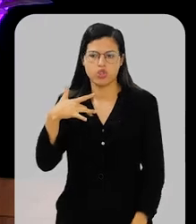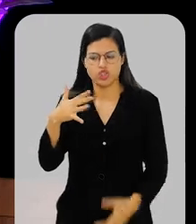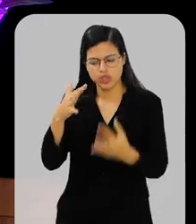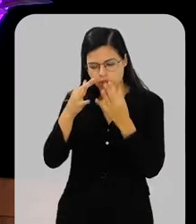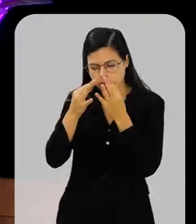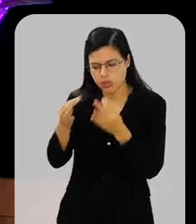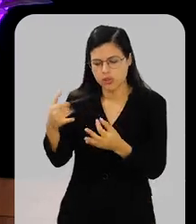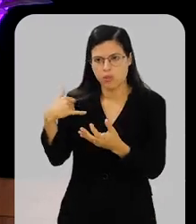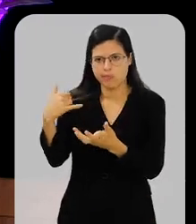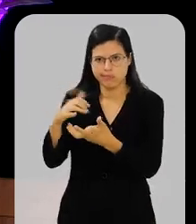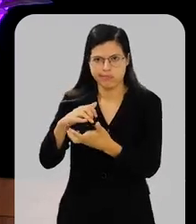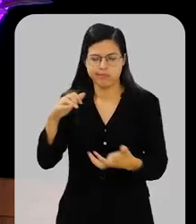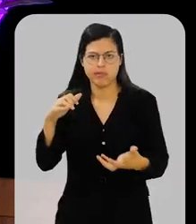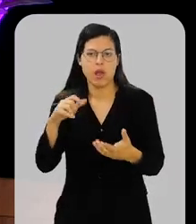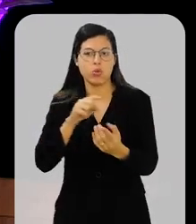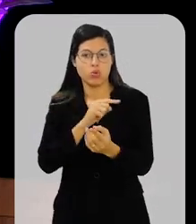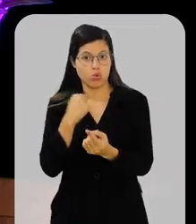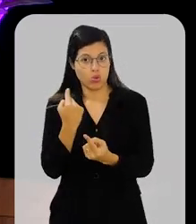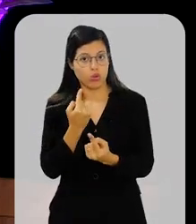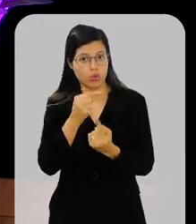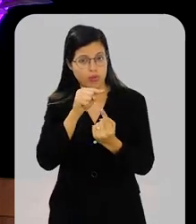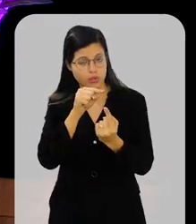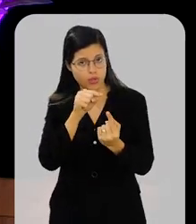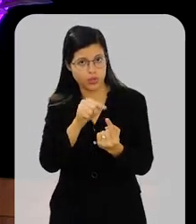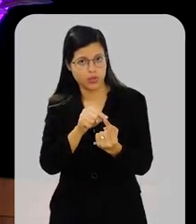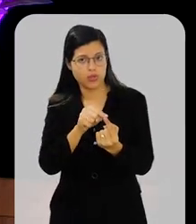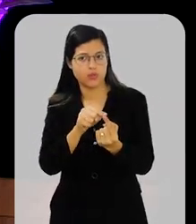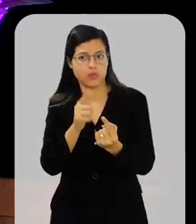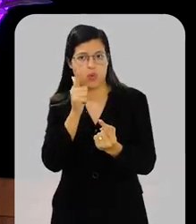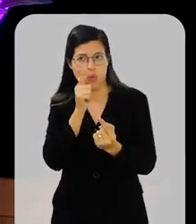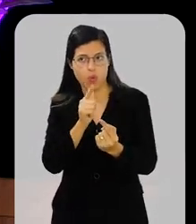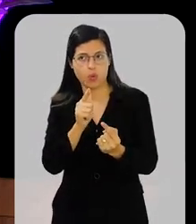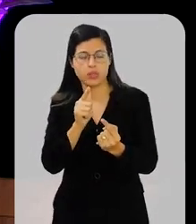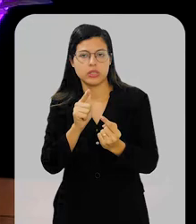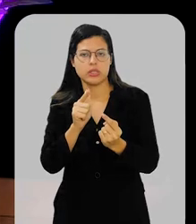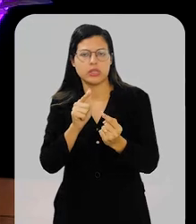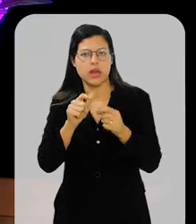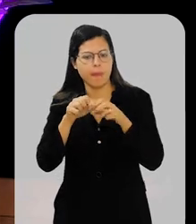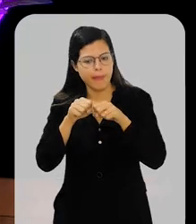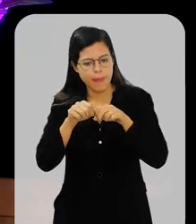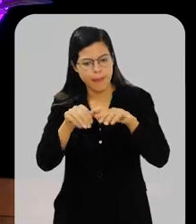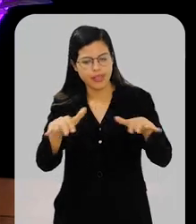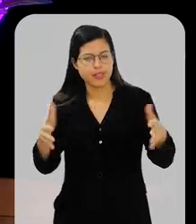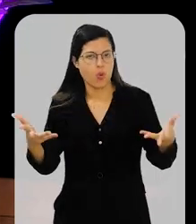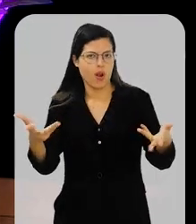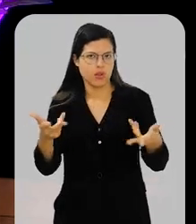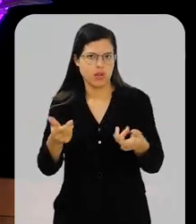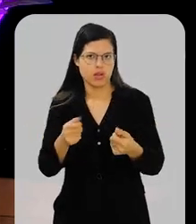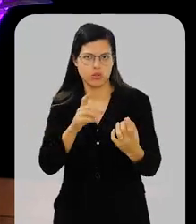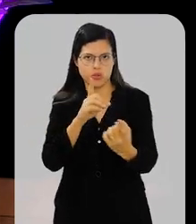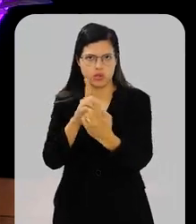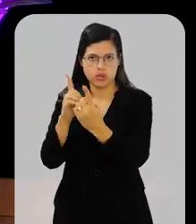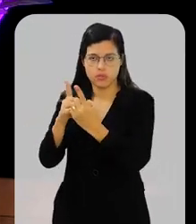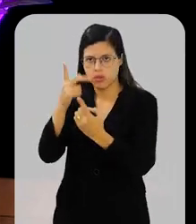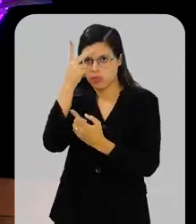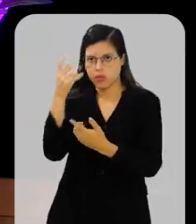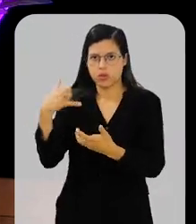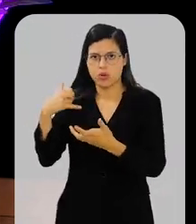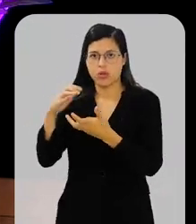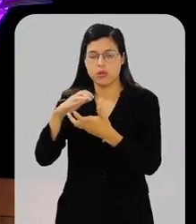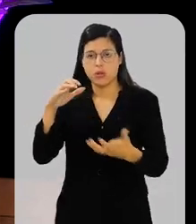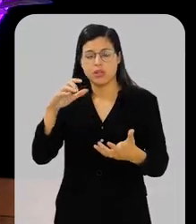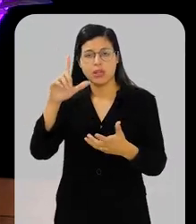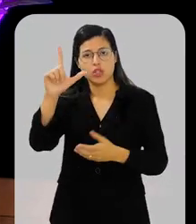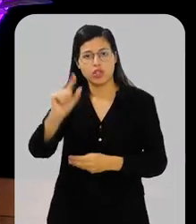gerontologia. E essa é a nossa meta, para que a gente possa difundir essa qualidade no atendimento à pessoa idosa